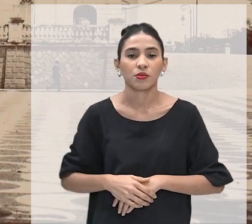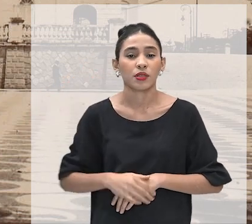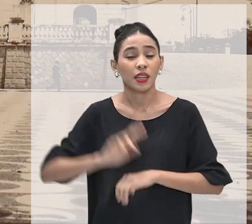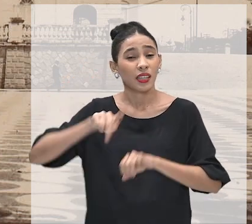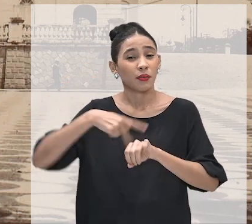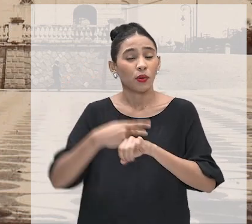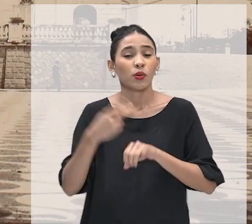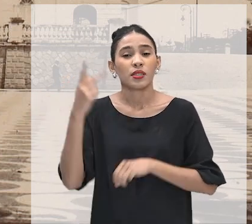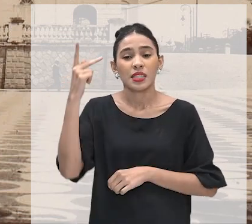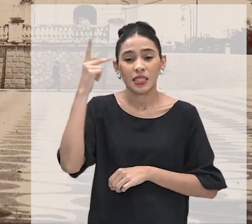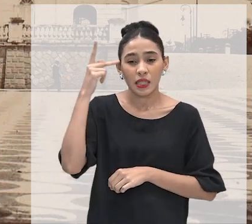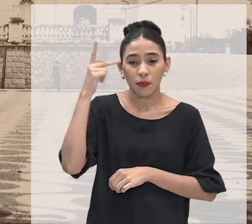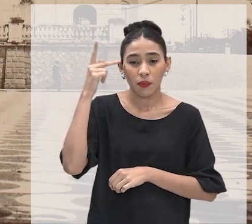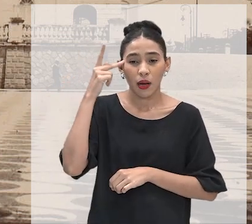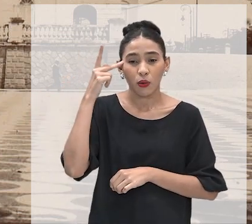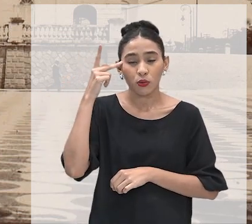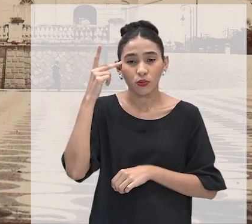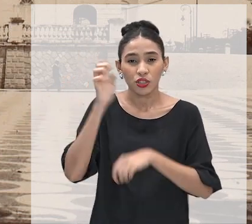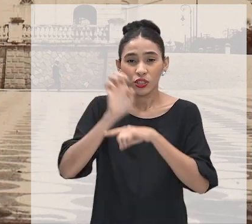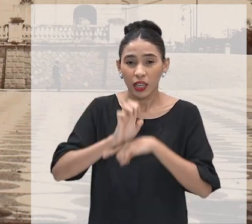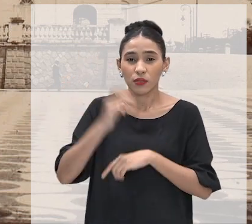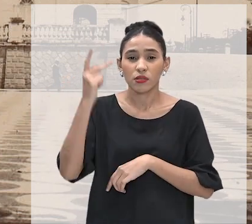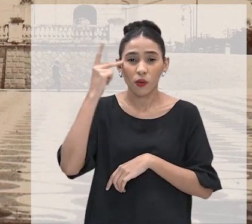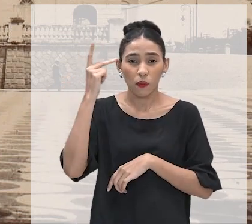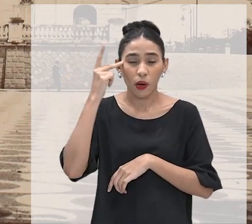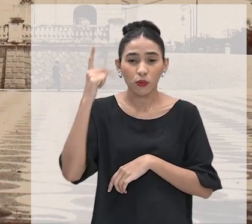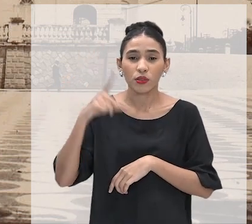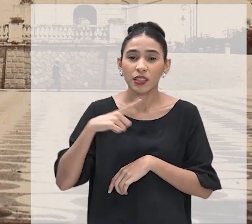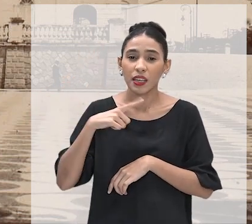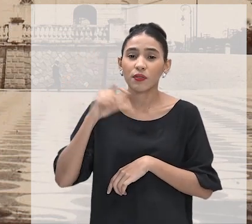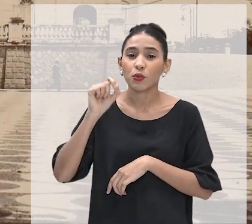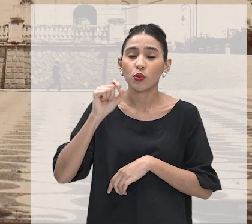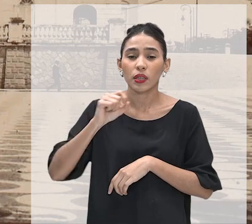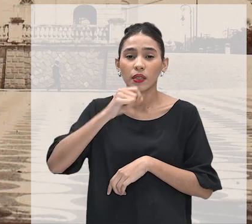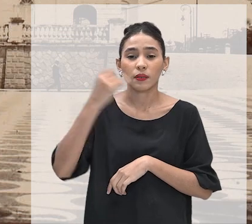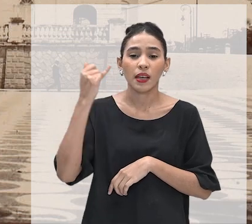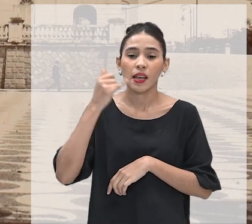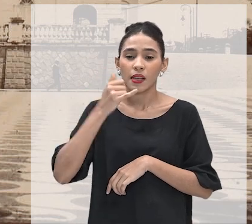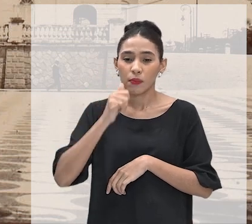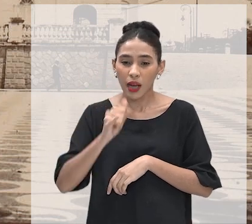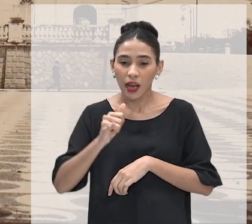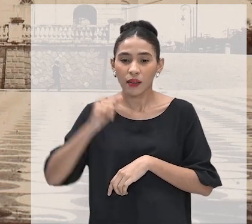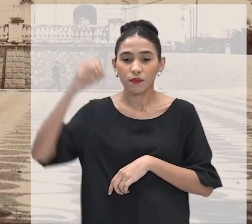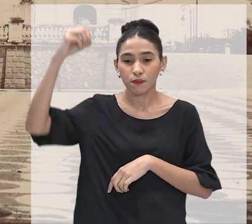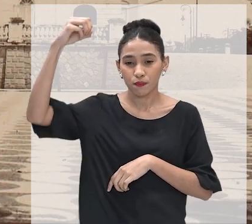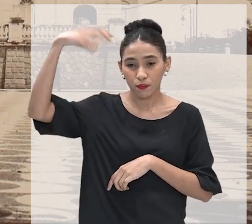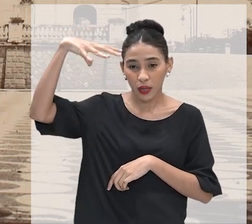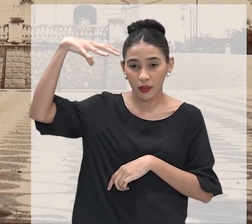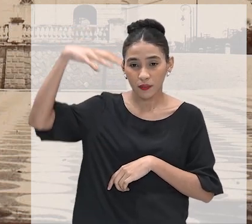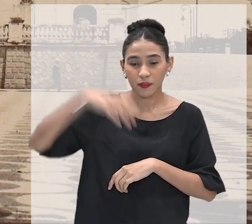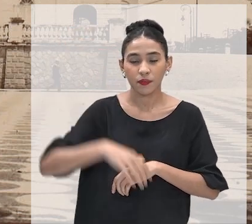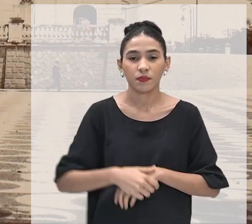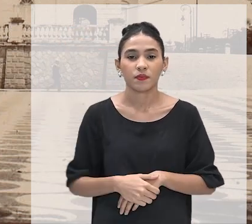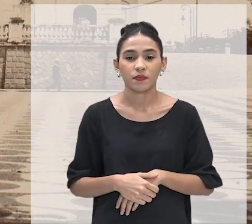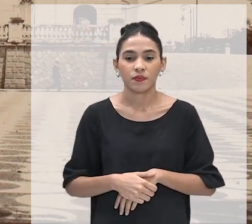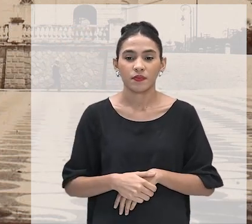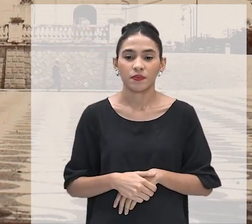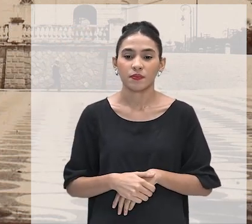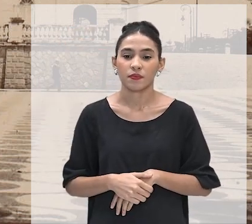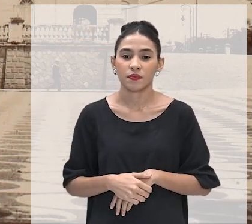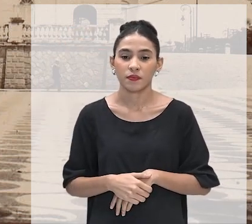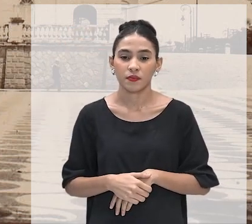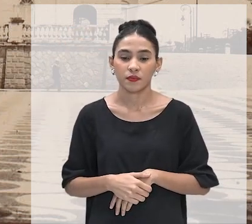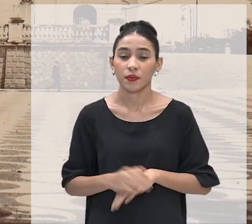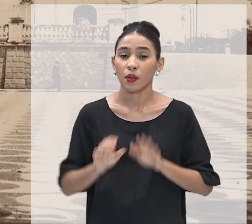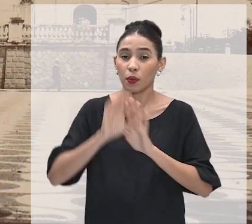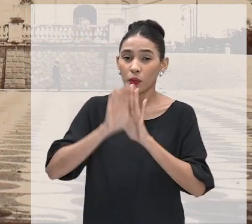Paulo teve energia elétrica. Já pensou isso, como Manaus estava na frente? Então, vamos ver mais um pouquinho desse